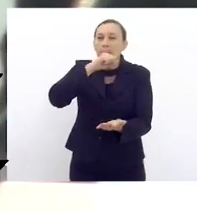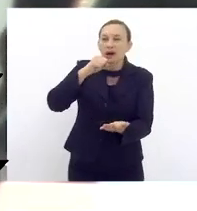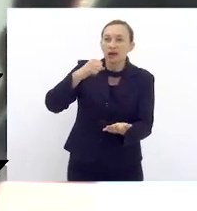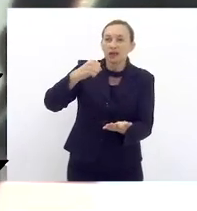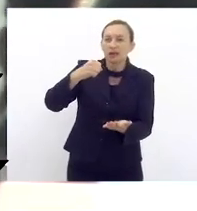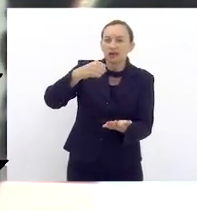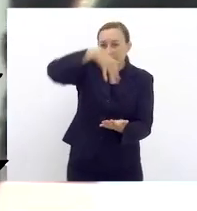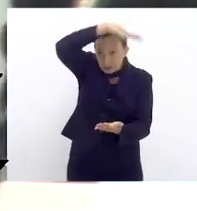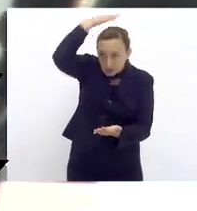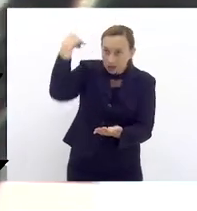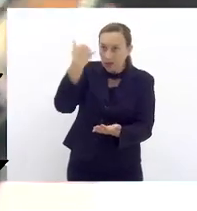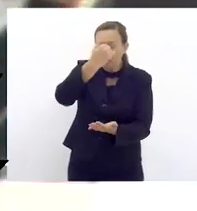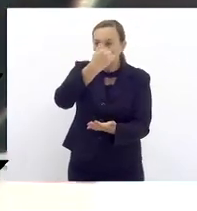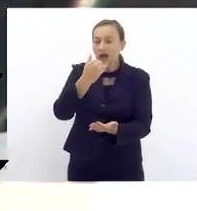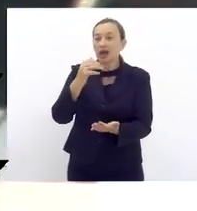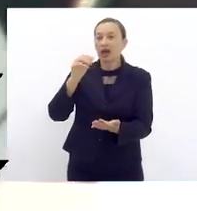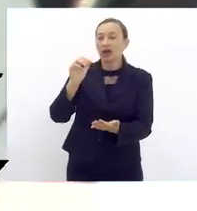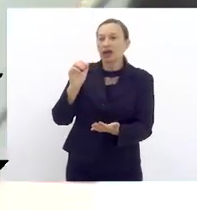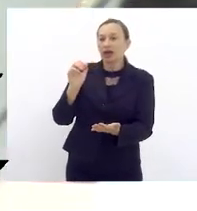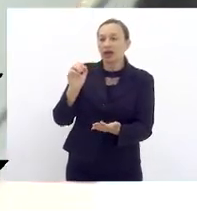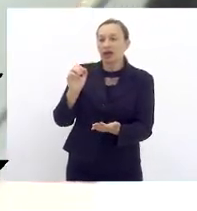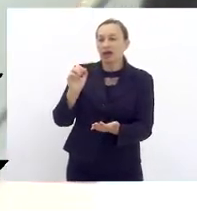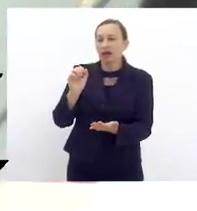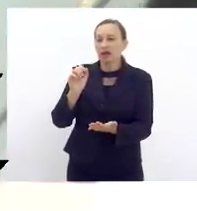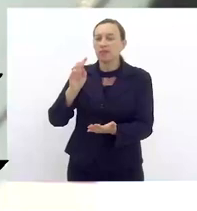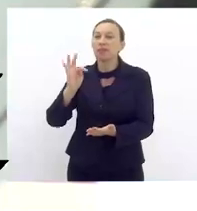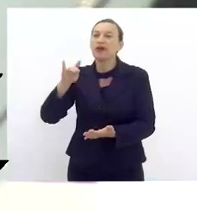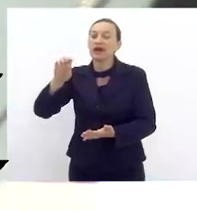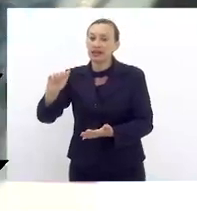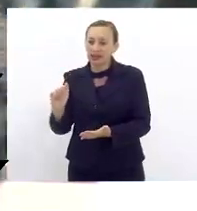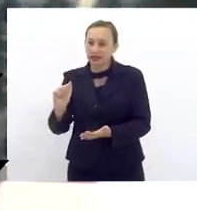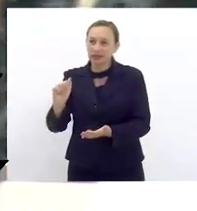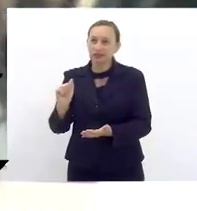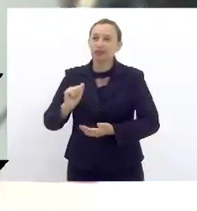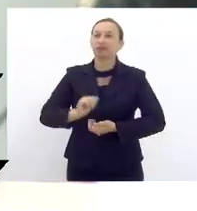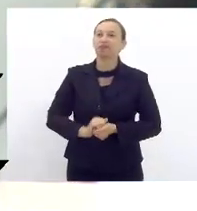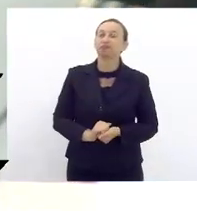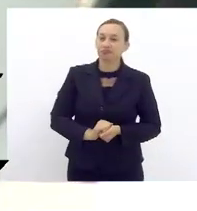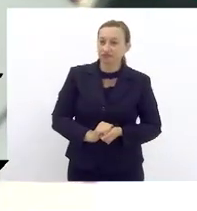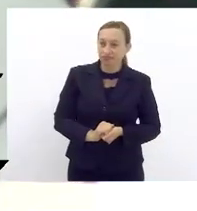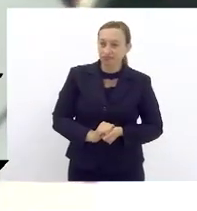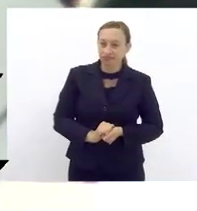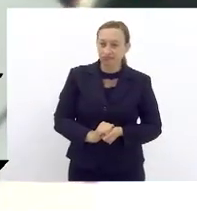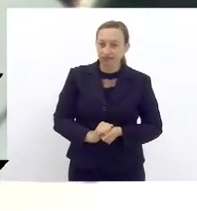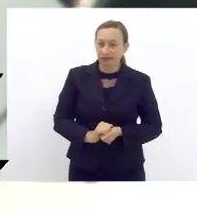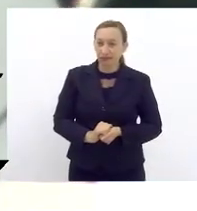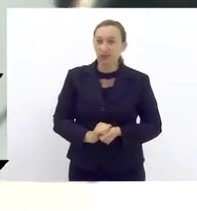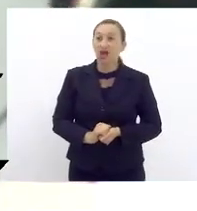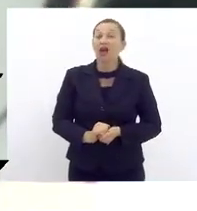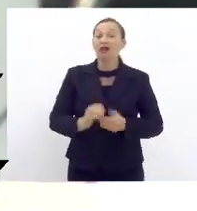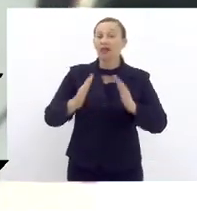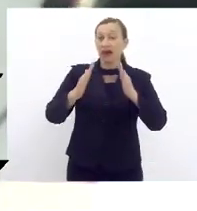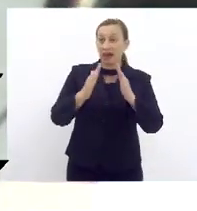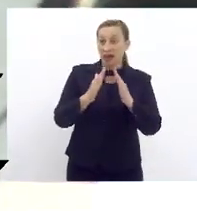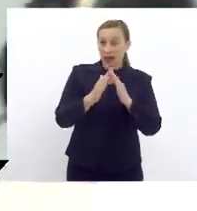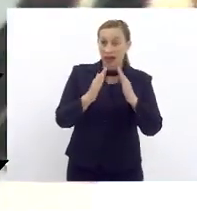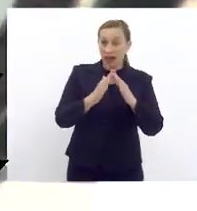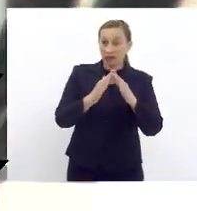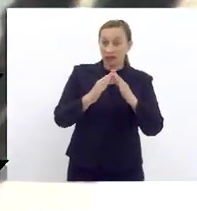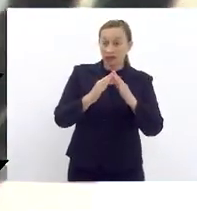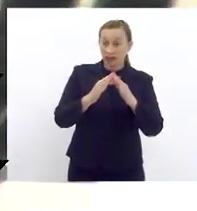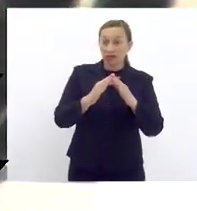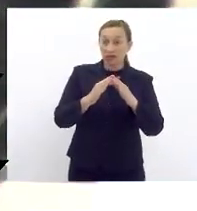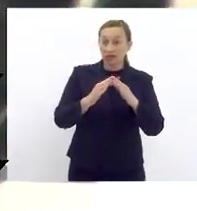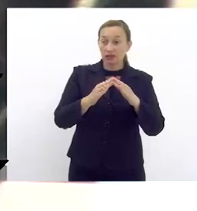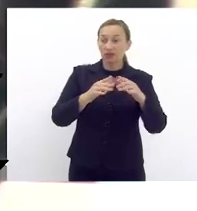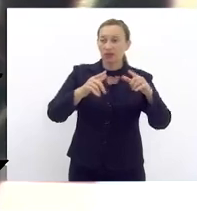na Bahia elas já estavam as casos de Santo Matriz já estava